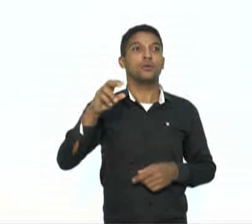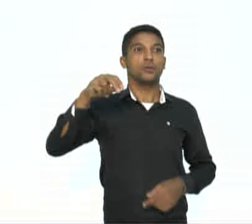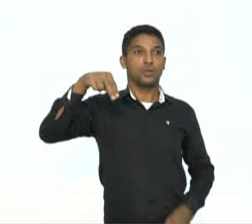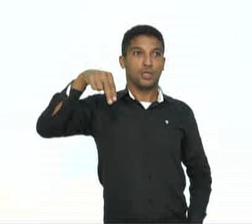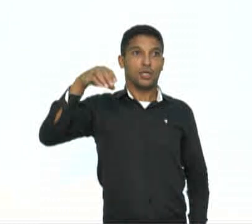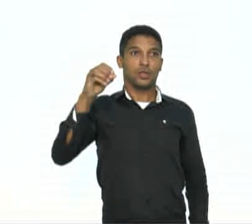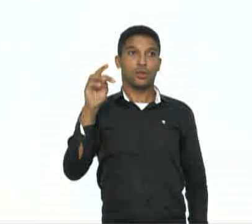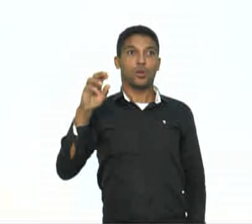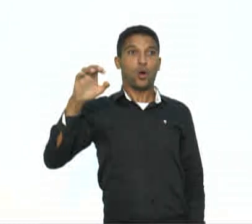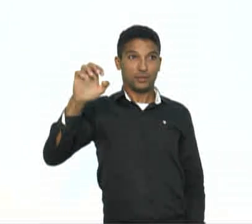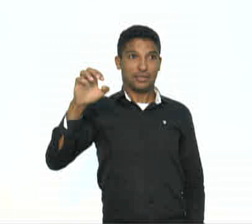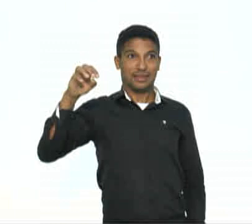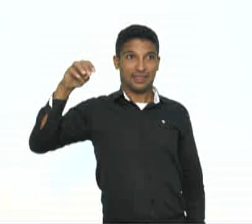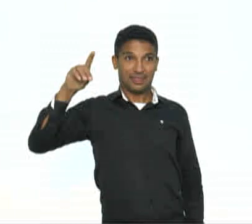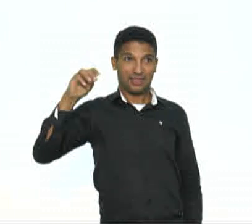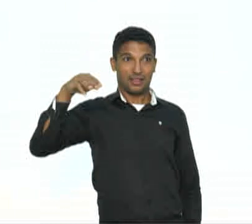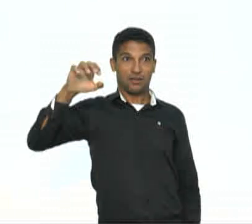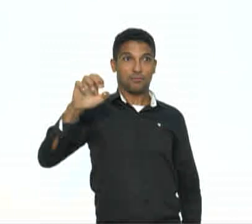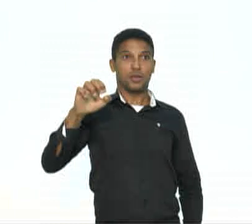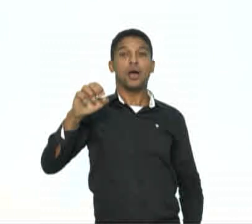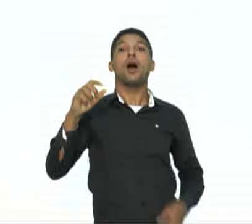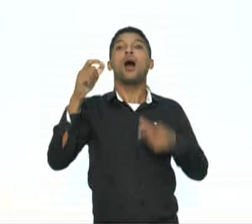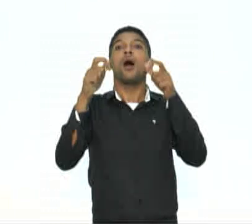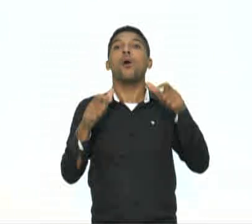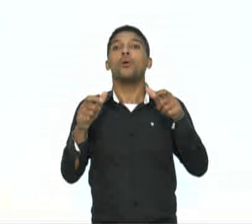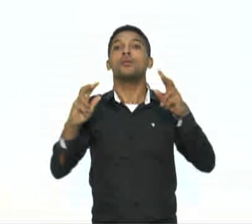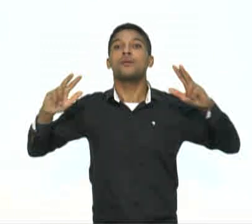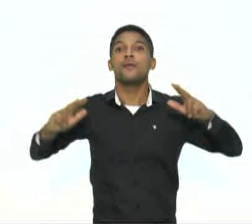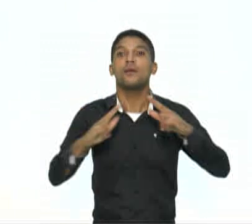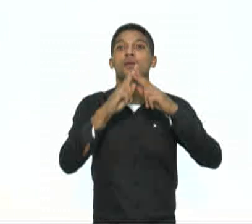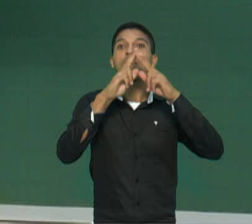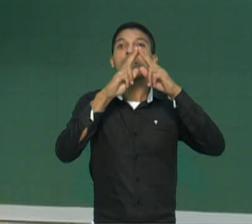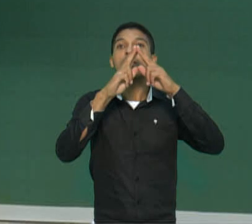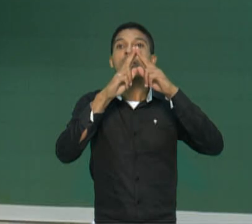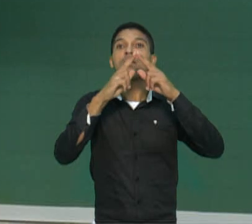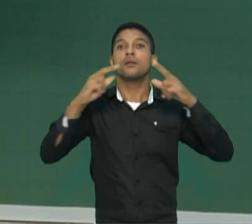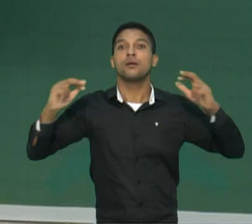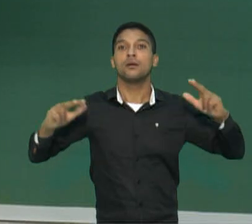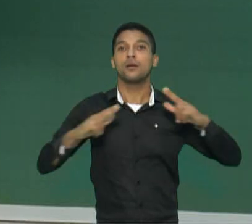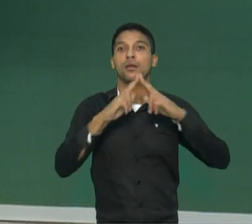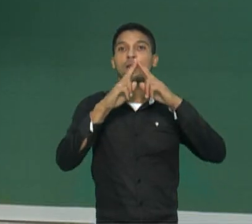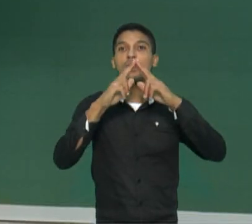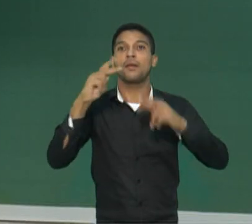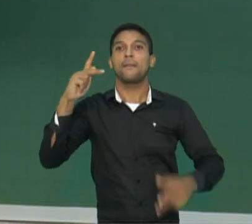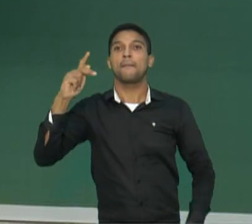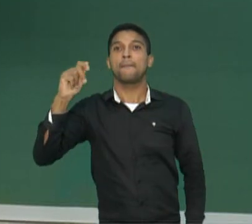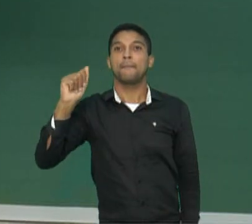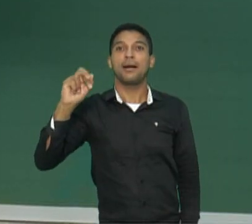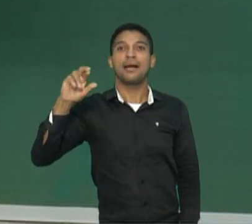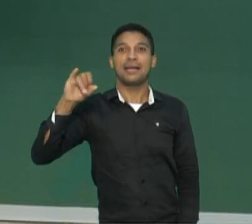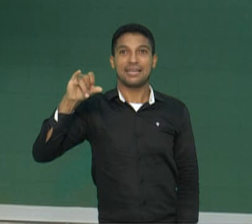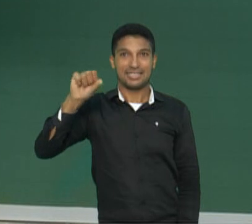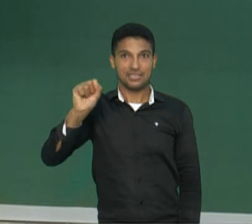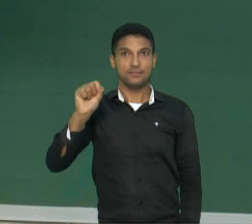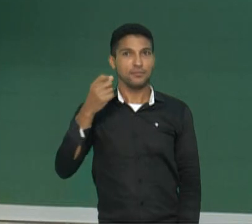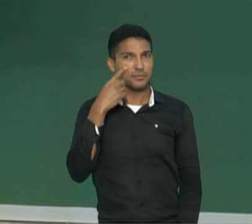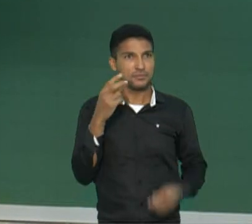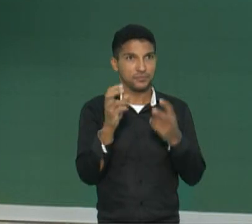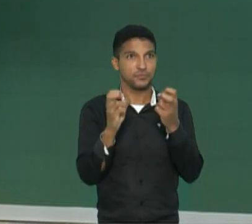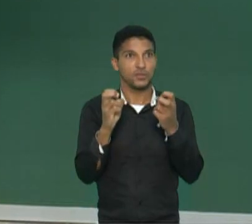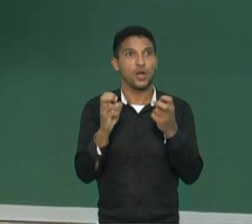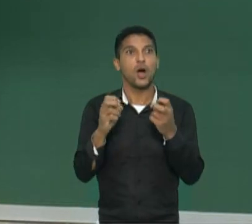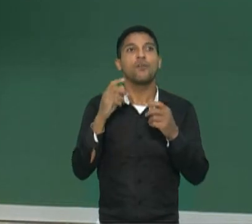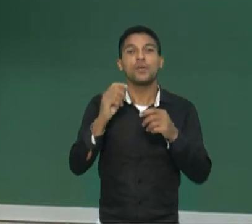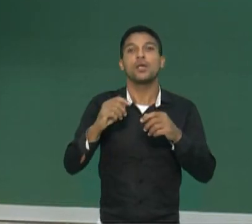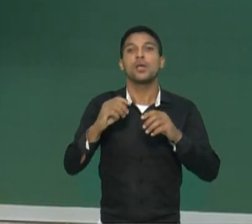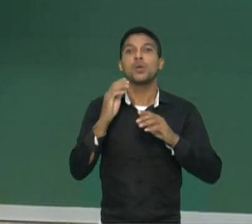de Beauvois. Eu nunca sei falar direito isso aí, me perdoa, o meu francês é uma maravilha. Tá? Então aqui, ó, o que